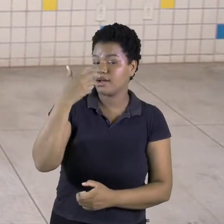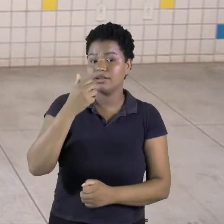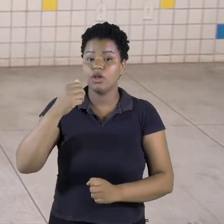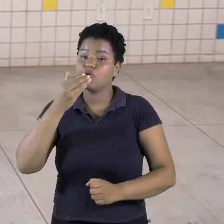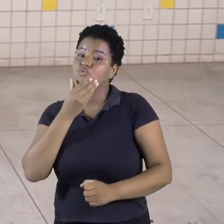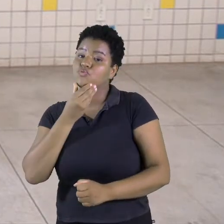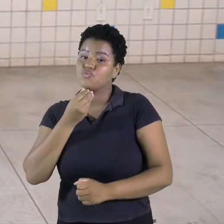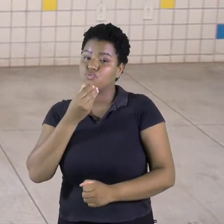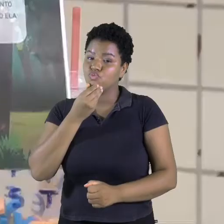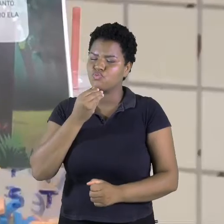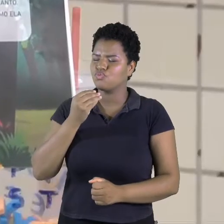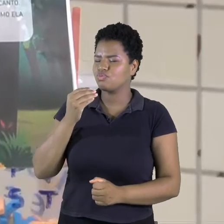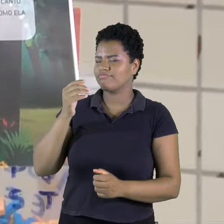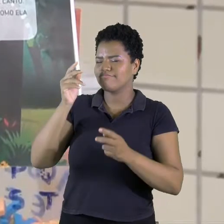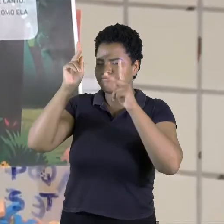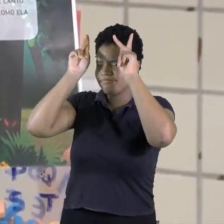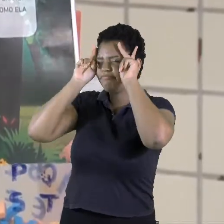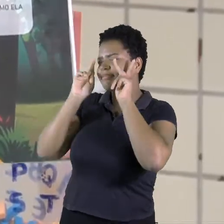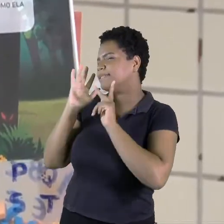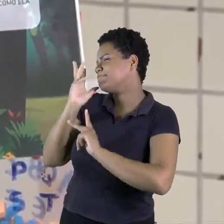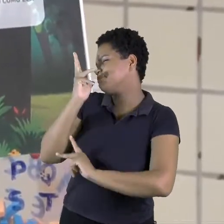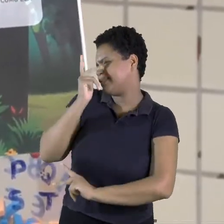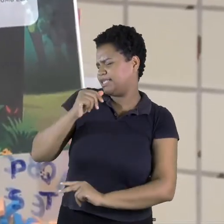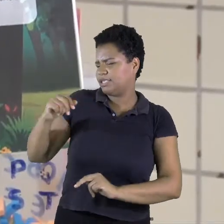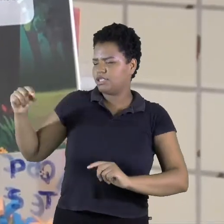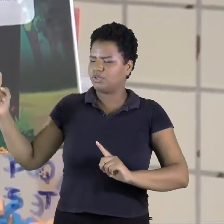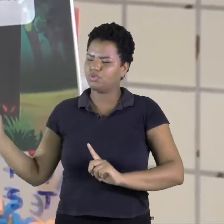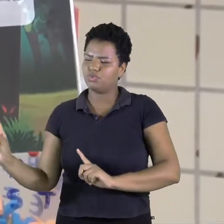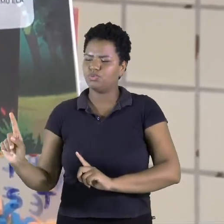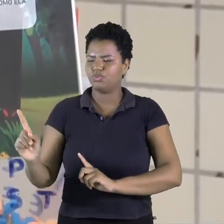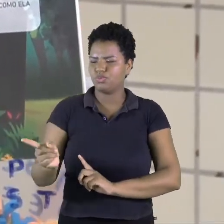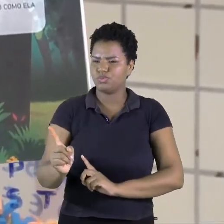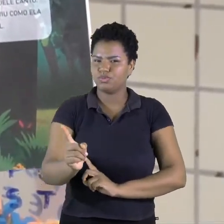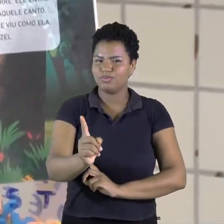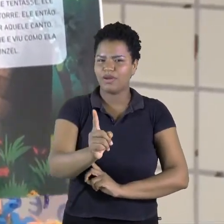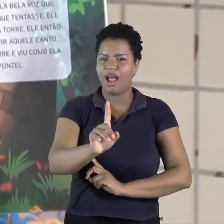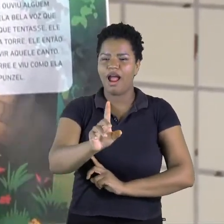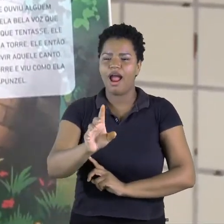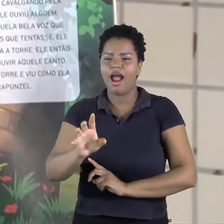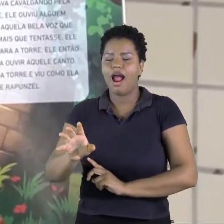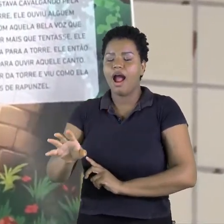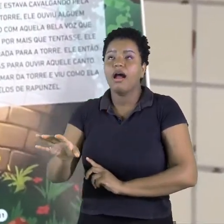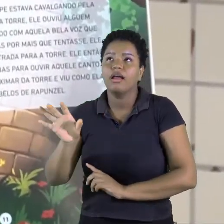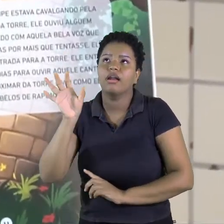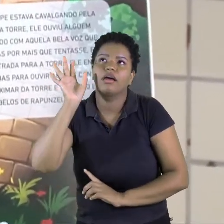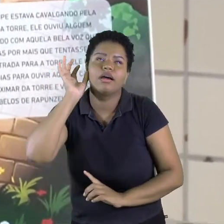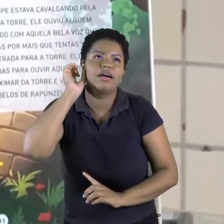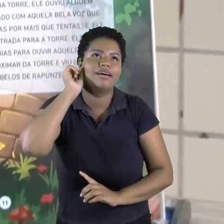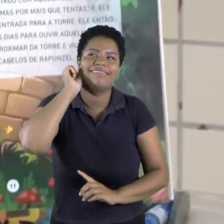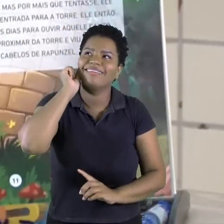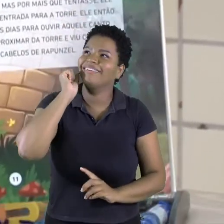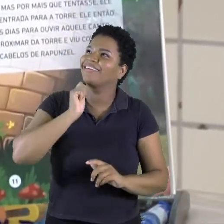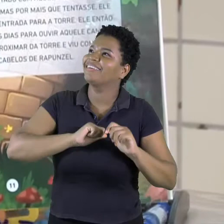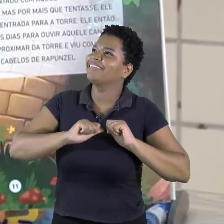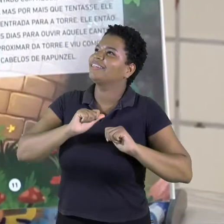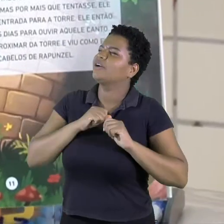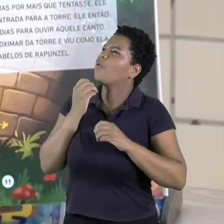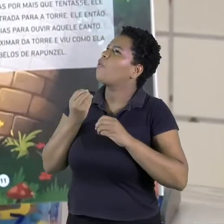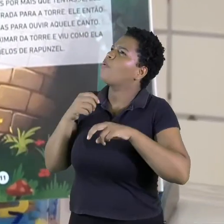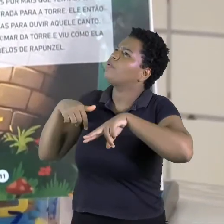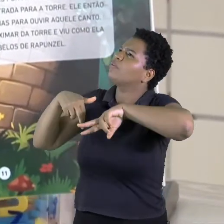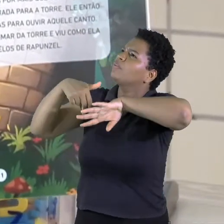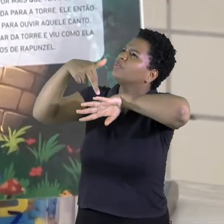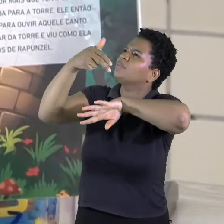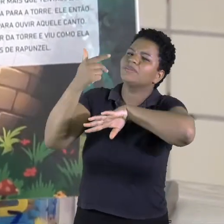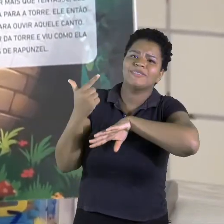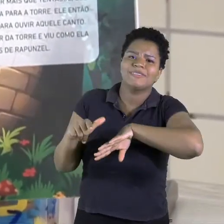ali, um lindo príncipe. E ao ouvir aquela voz, ficou apaixonado e falou: mas como que eu vou até lá? Não tem escadas, não